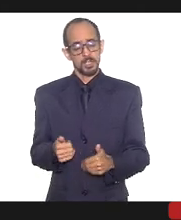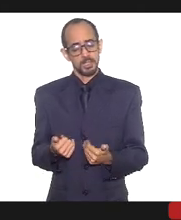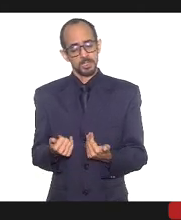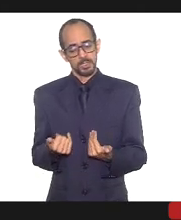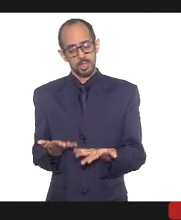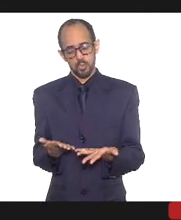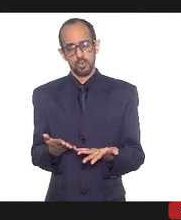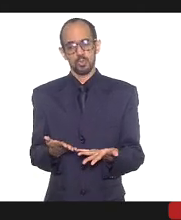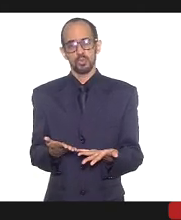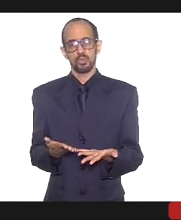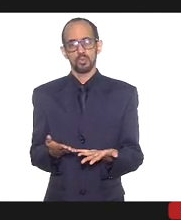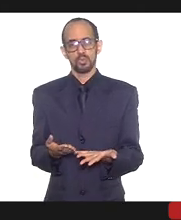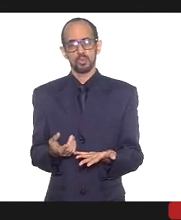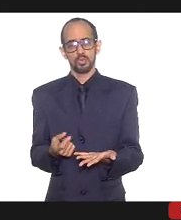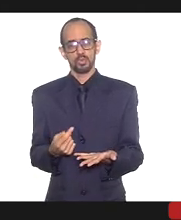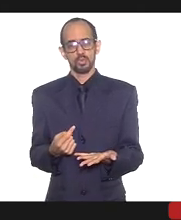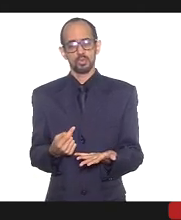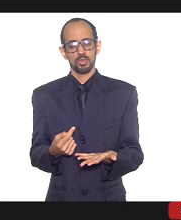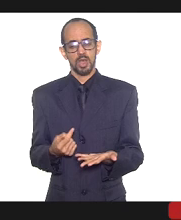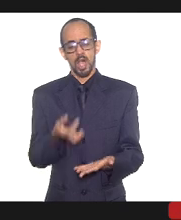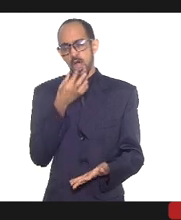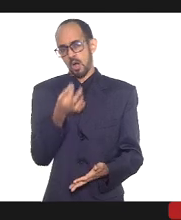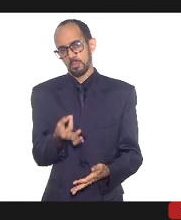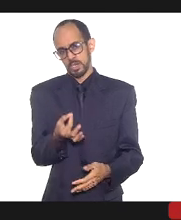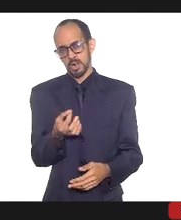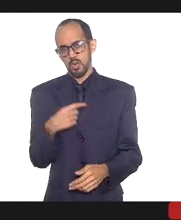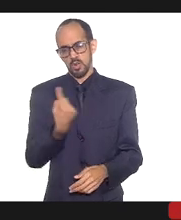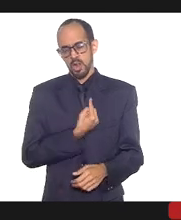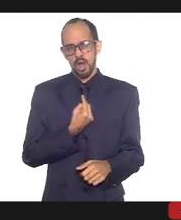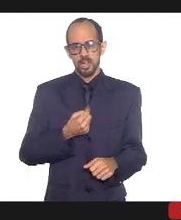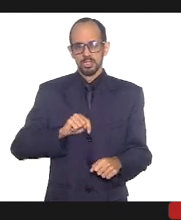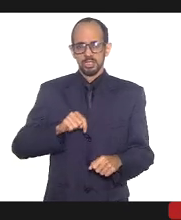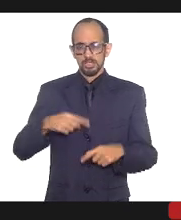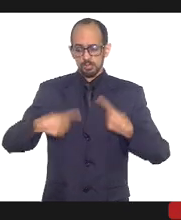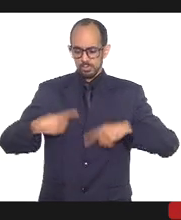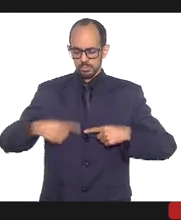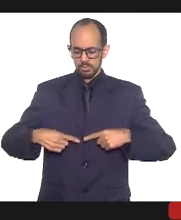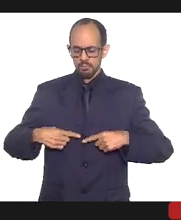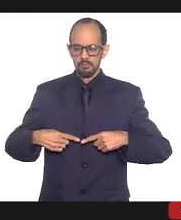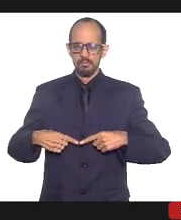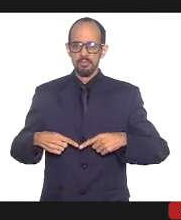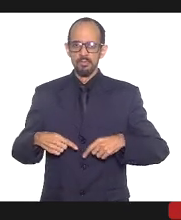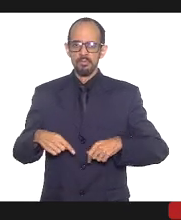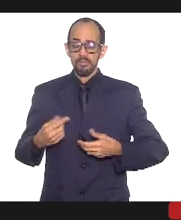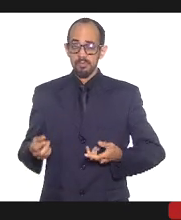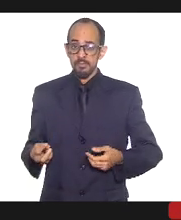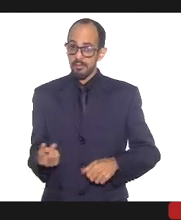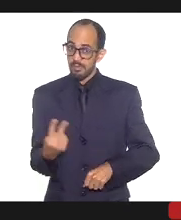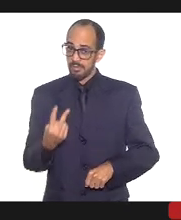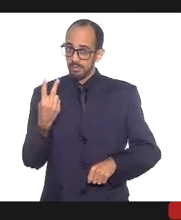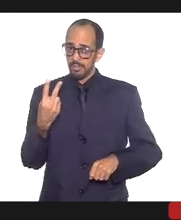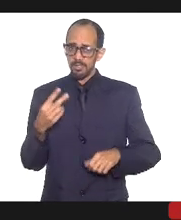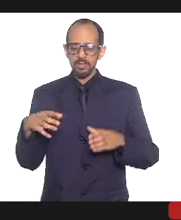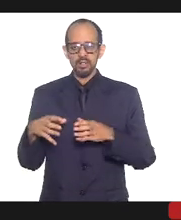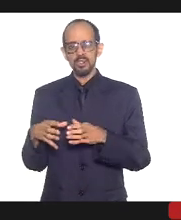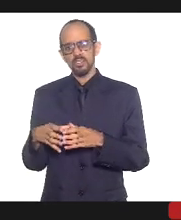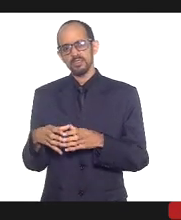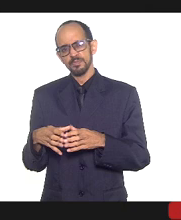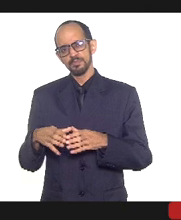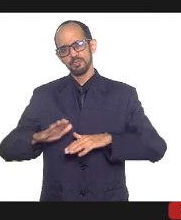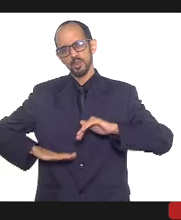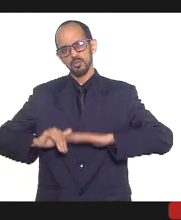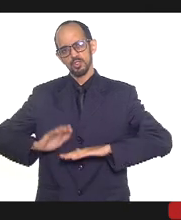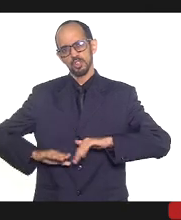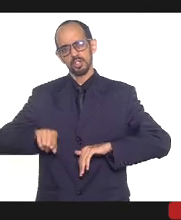Então, nós achamos assim, que a falta de políticas públicas, né, de recuperação do Estado, de valorização da categoria, nos traz